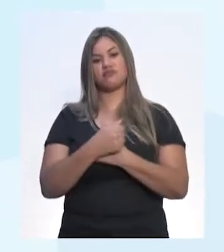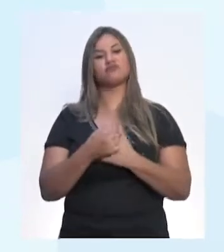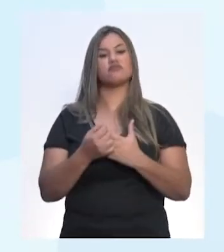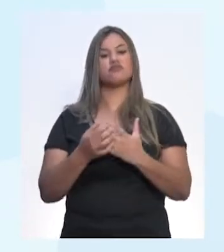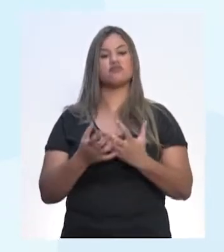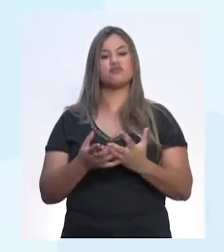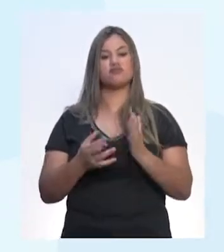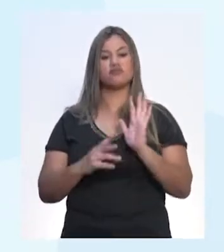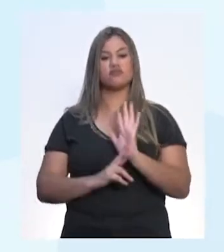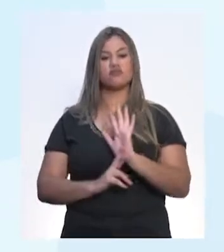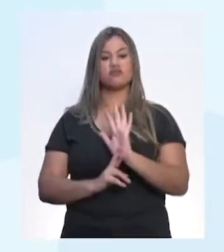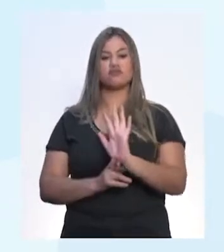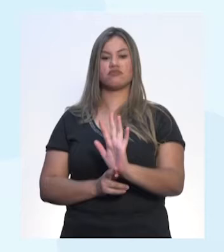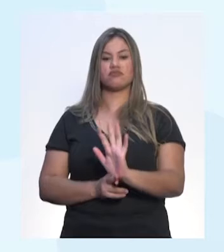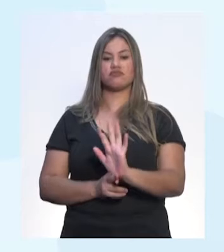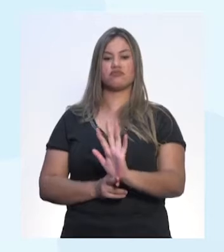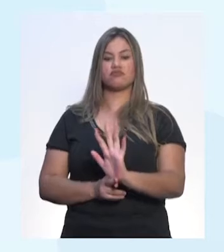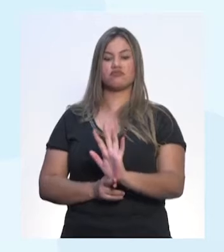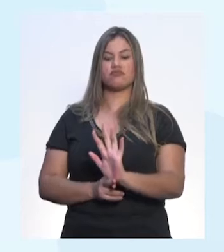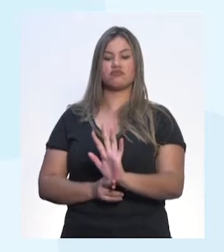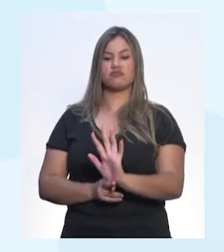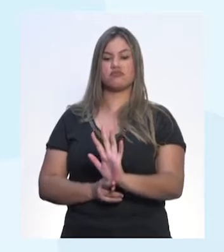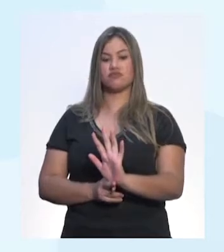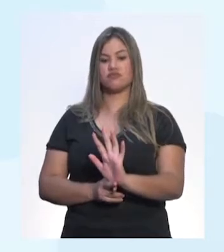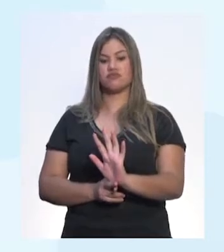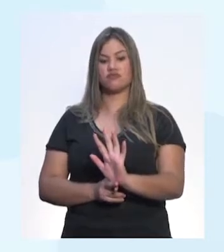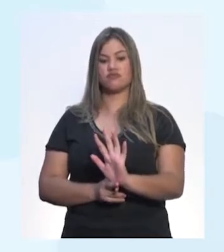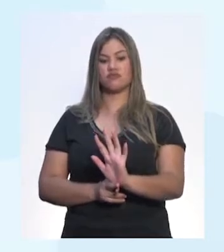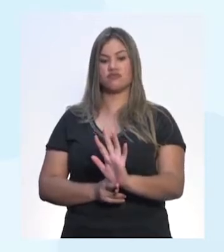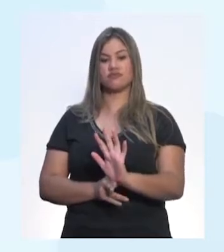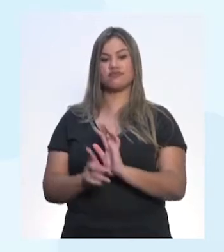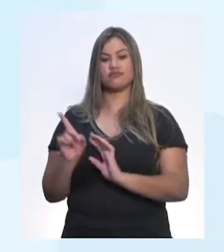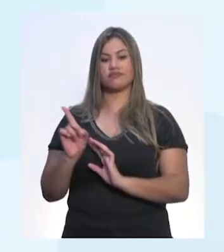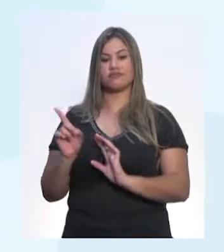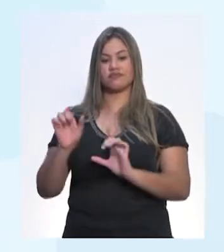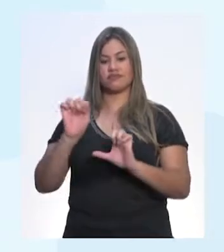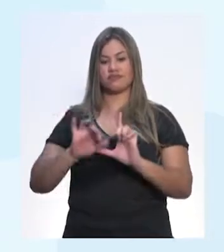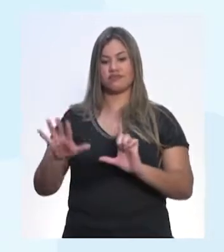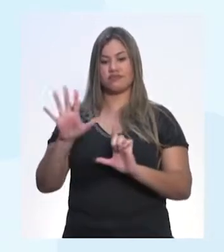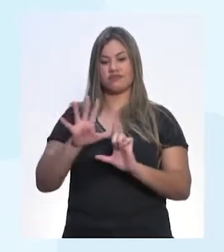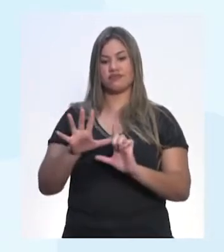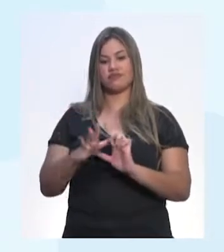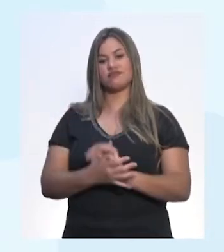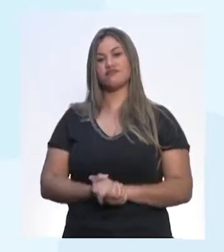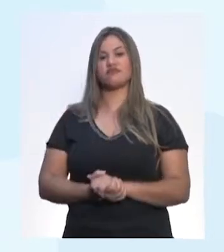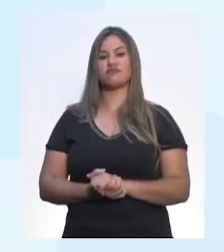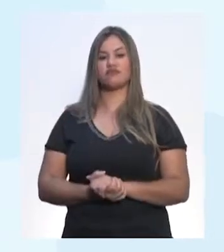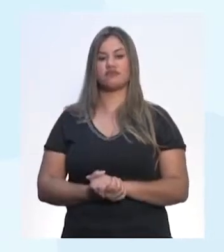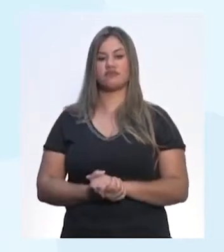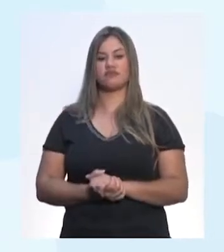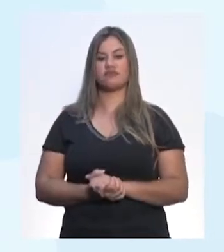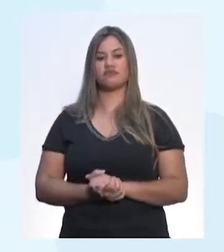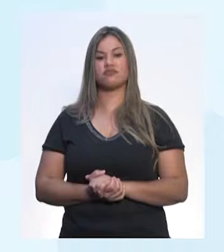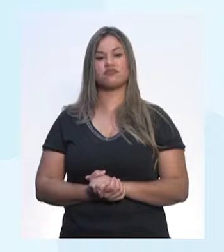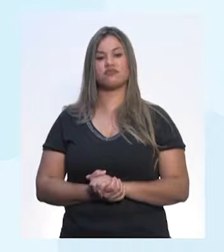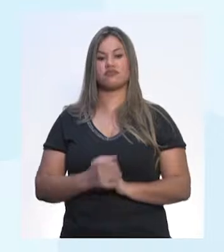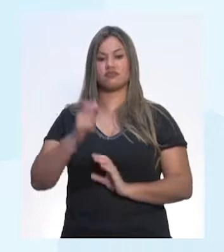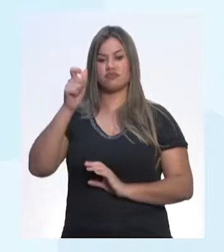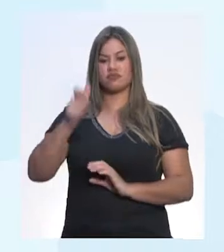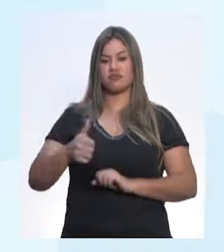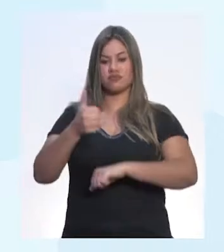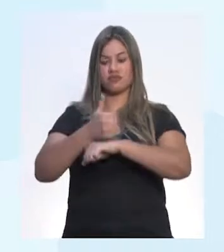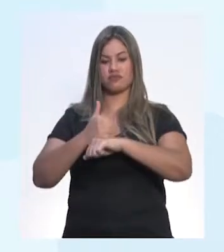que representa essa situação. Então, um atleta